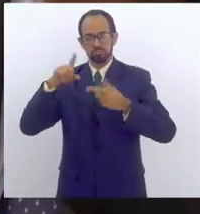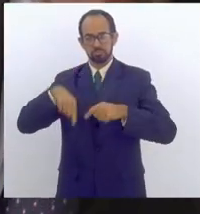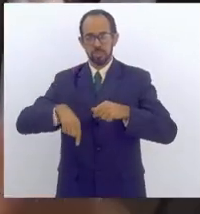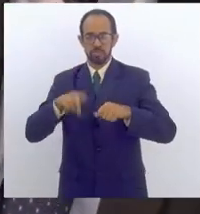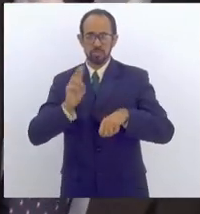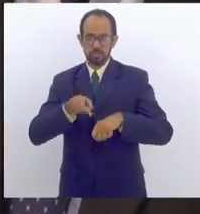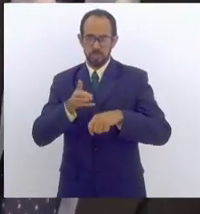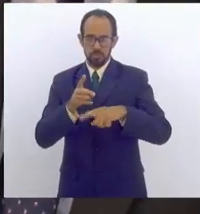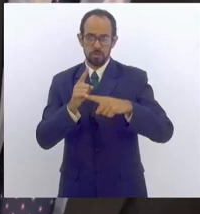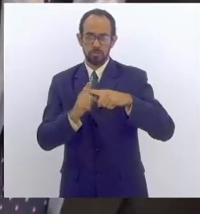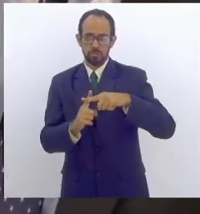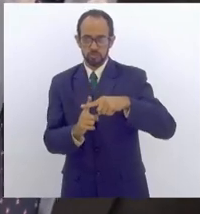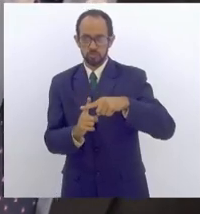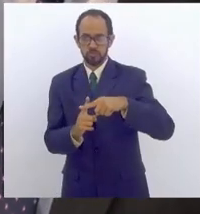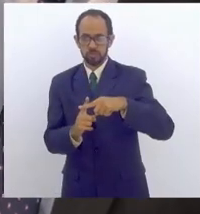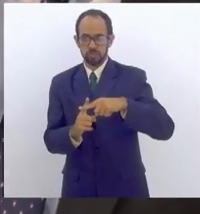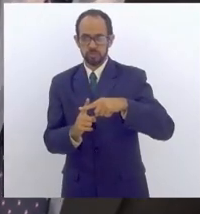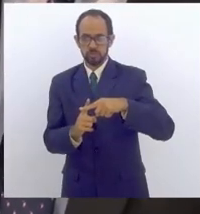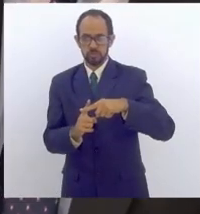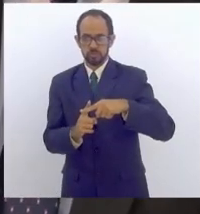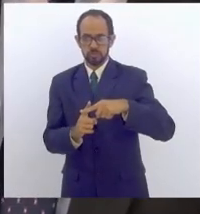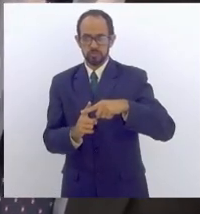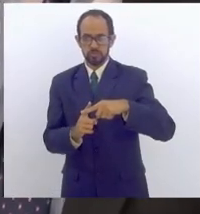positivas e ganha sempre